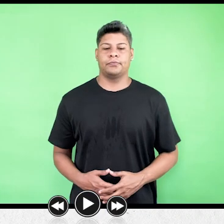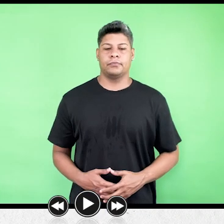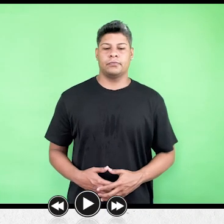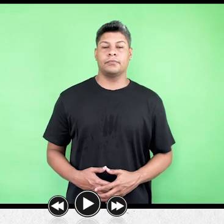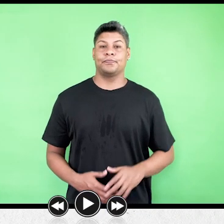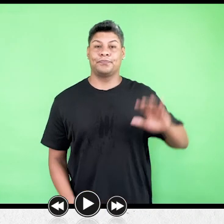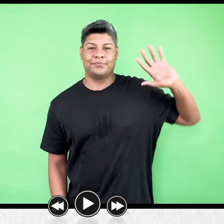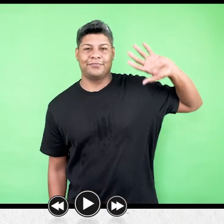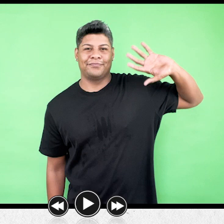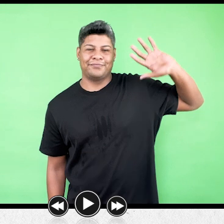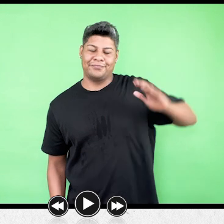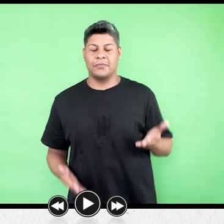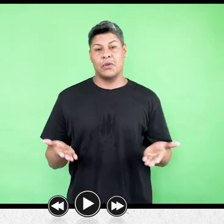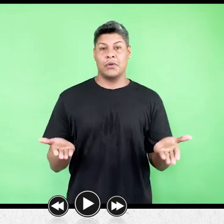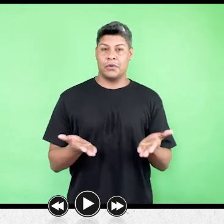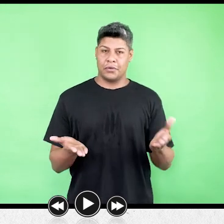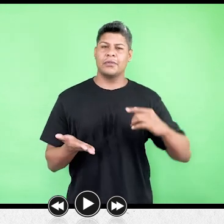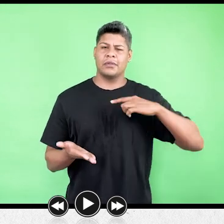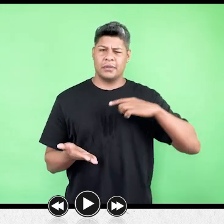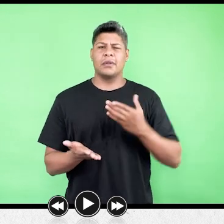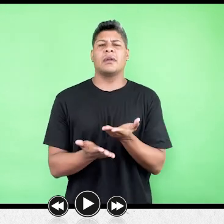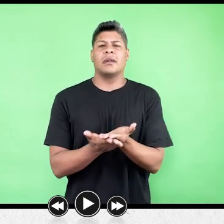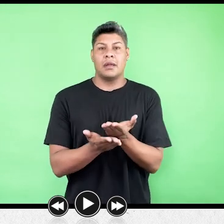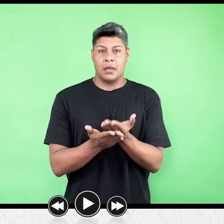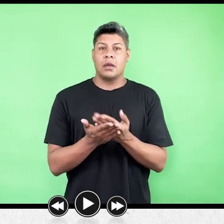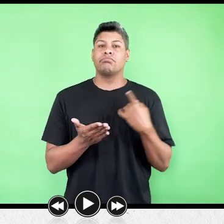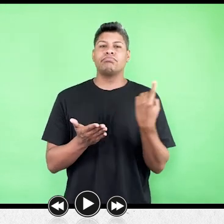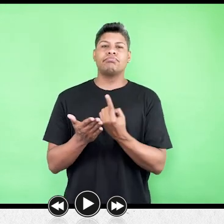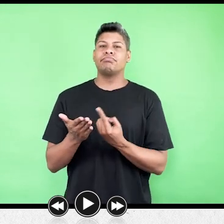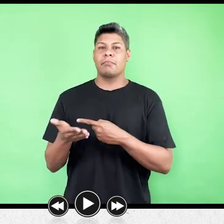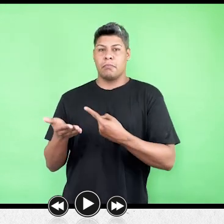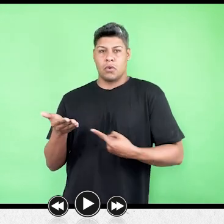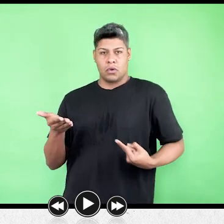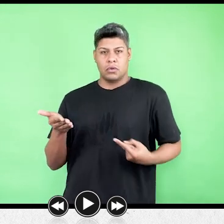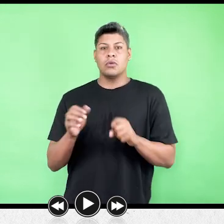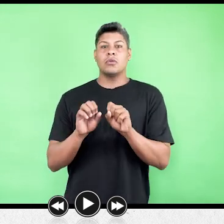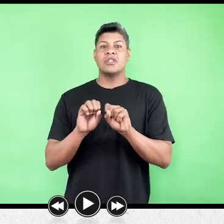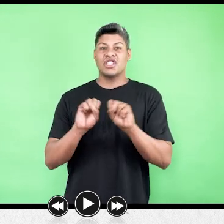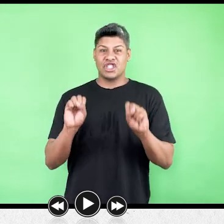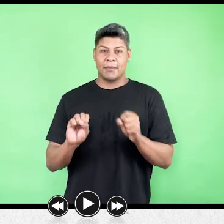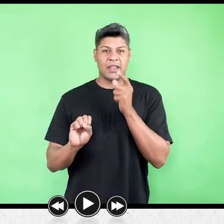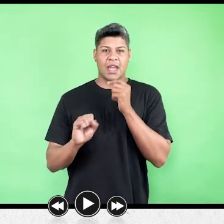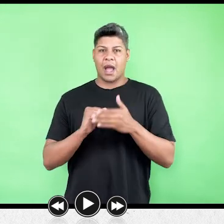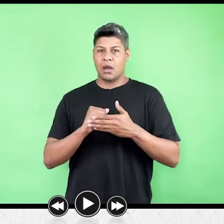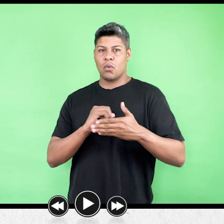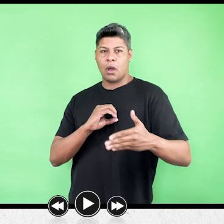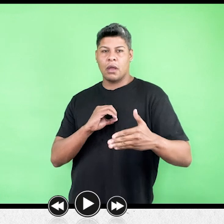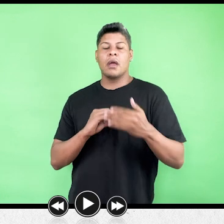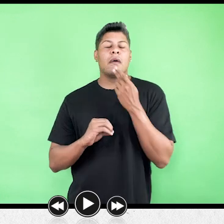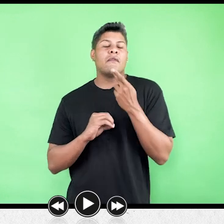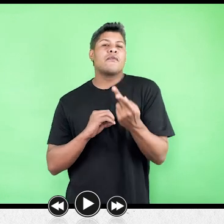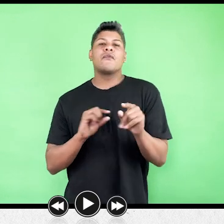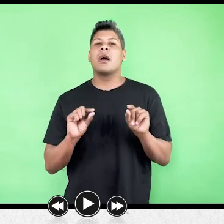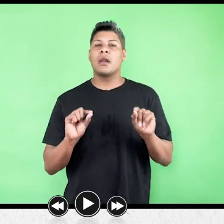Olá, pessoal! Hoje a gente vai ter mais uma aula do nosso módulo de sistema de abastecimento de água, onde a gente vai tratar hoje